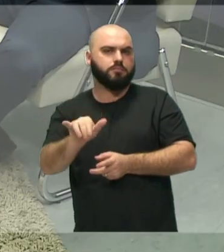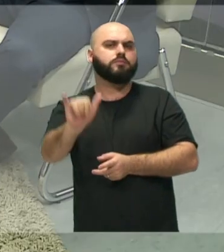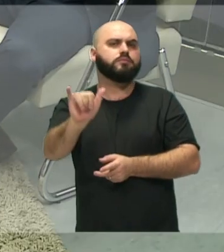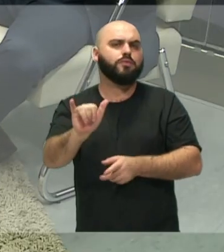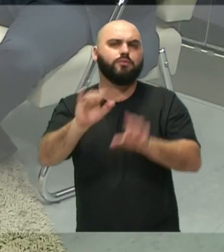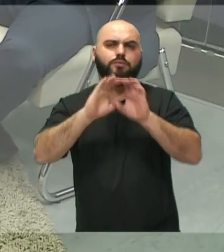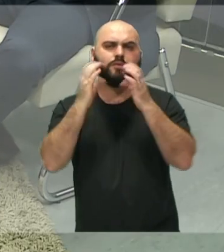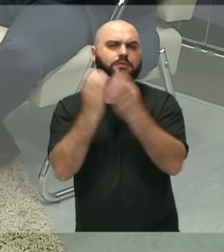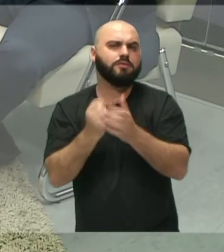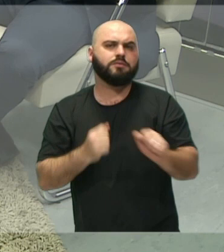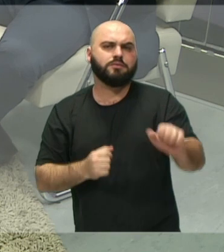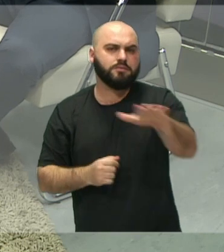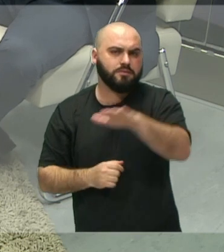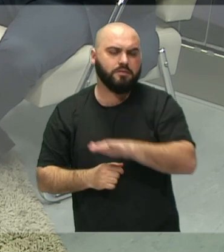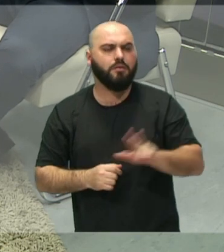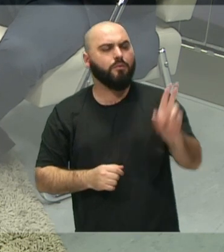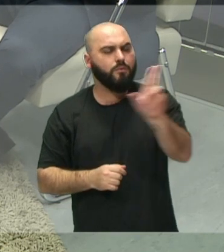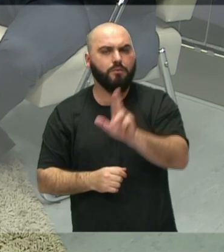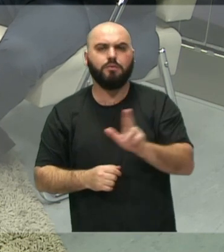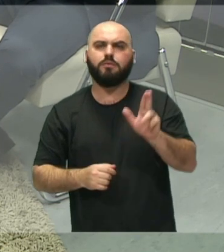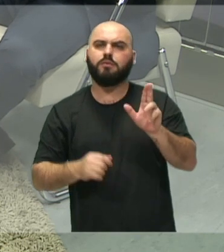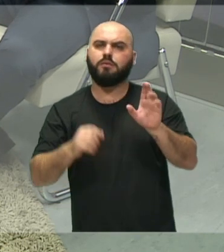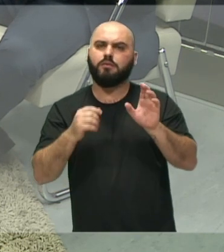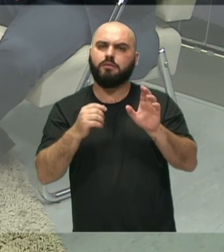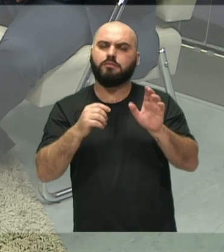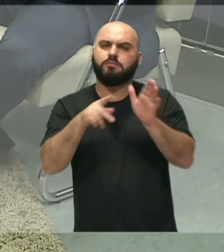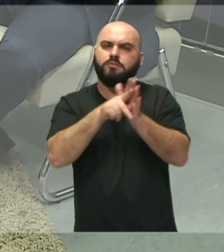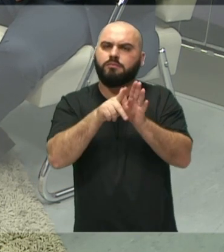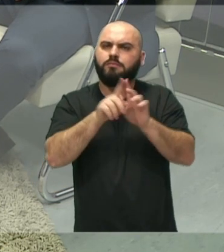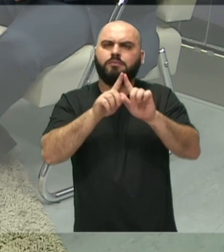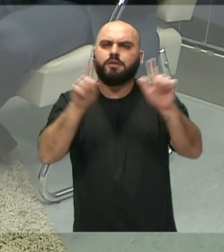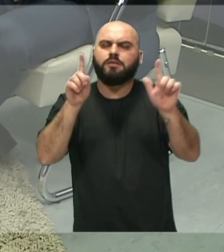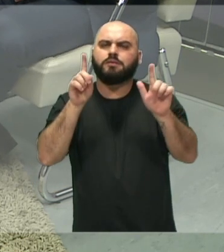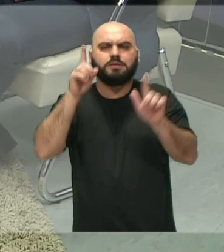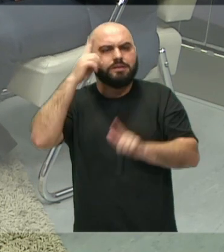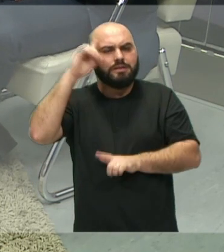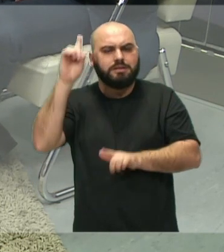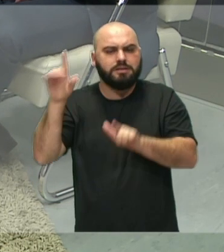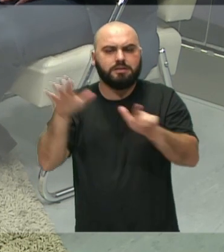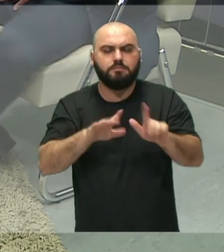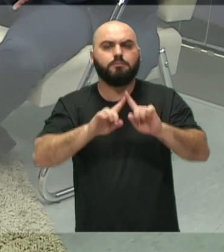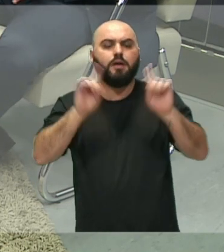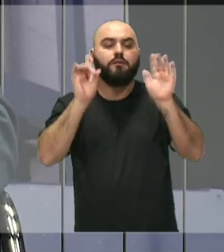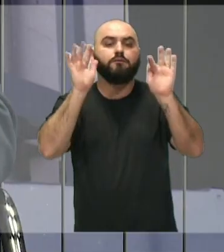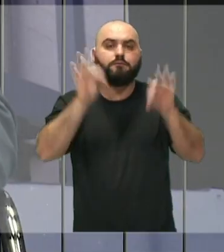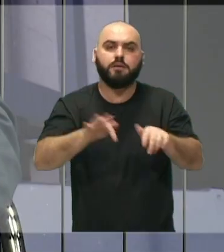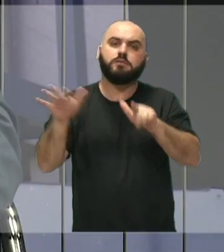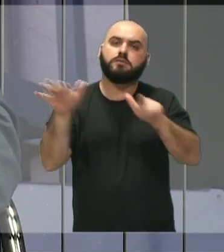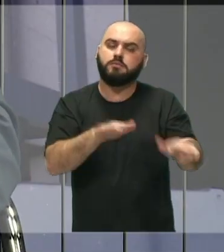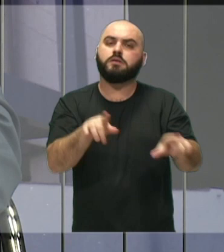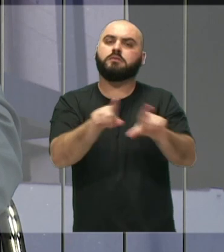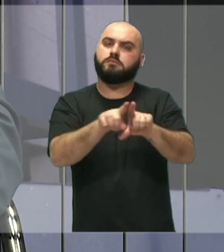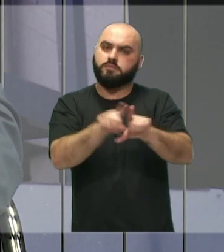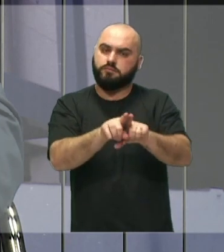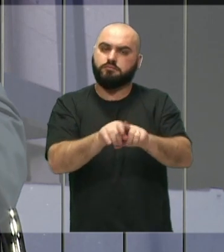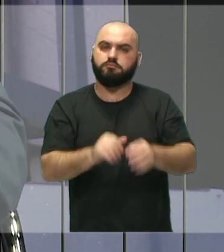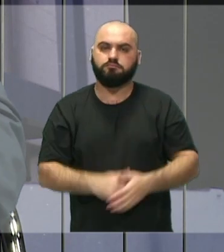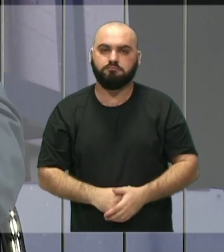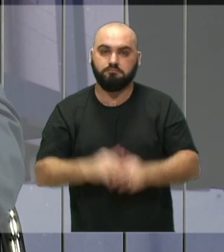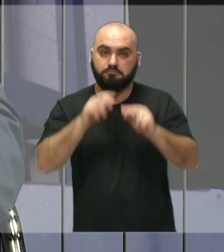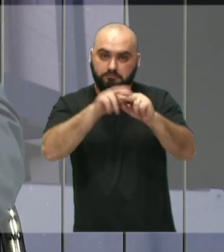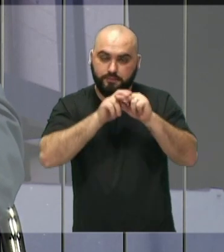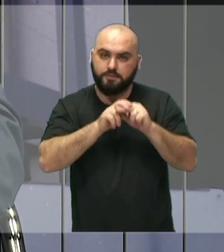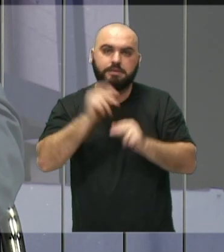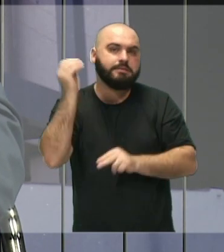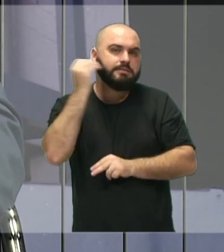que usa para caminhar, para correr, não só dia de semana, mas final de semana também ele é bem frequentado. Então eu acho que o próximo passo é tentar, junto